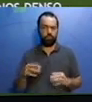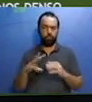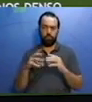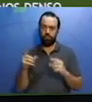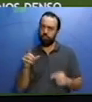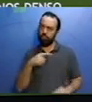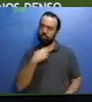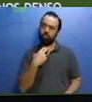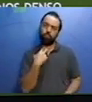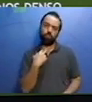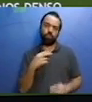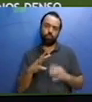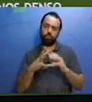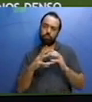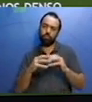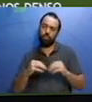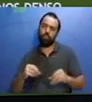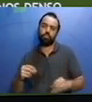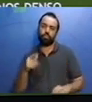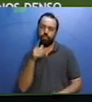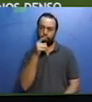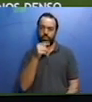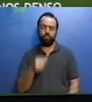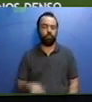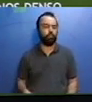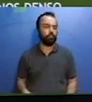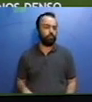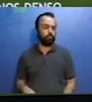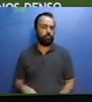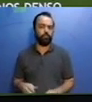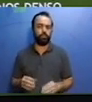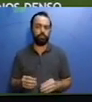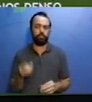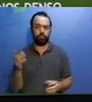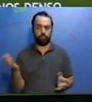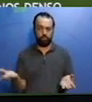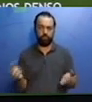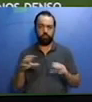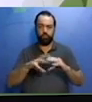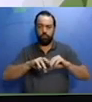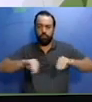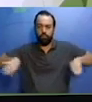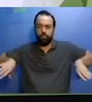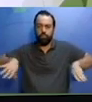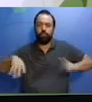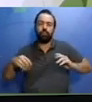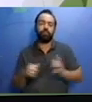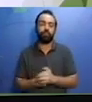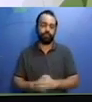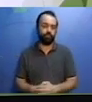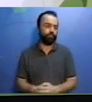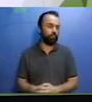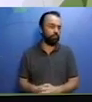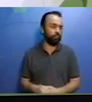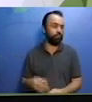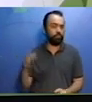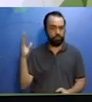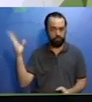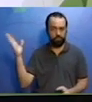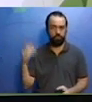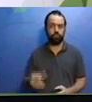é a serragem. E dessa maneira a gente consegue separar esses dois sólidos. Aqui nós temos